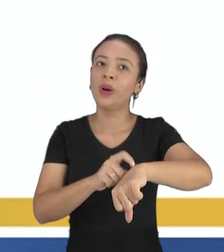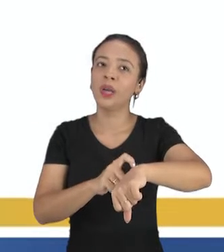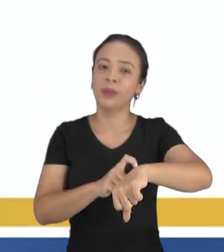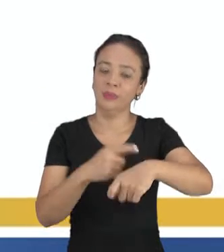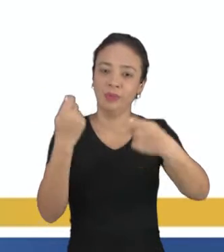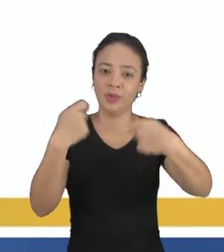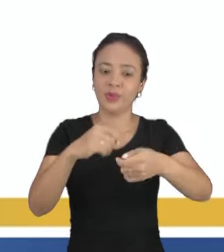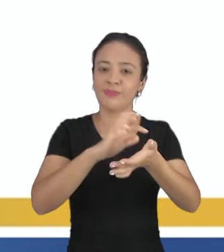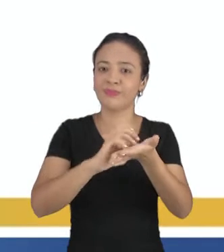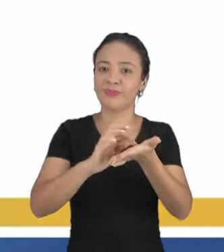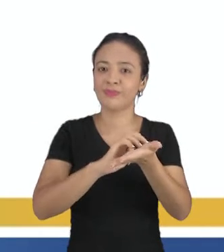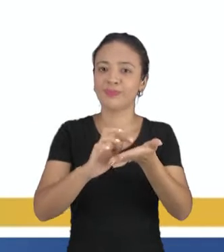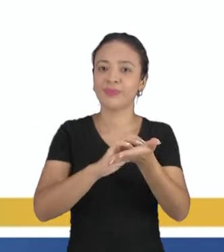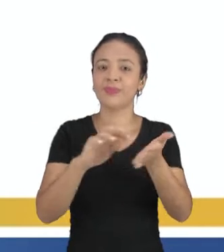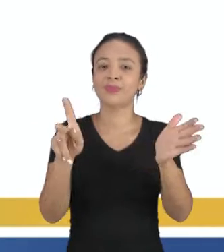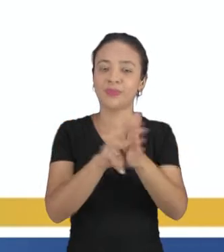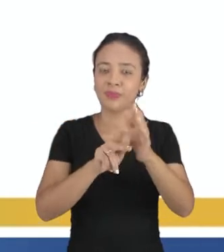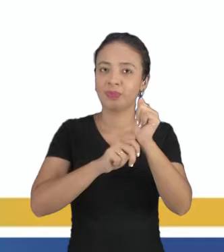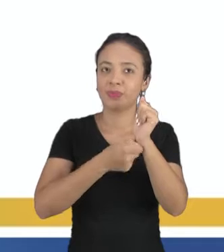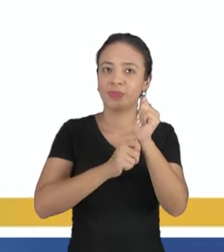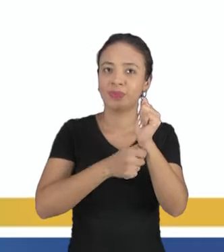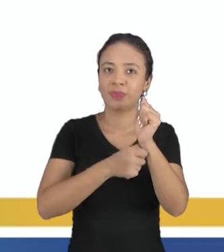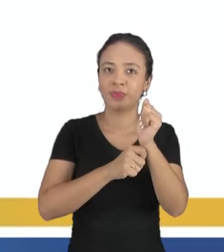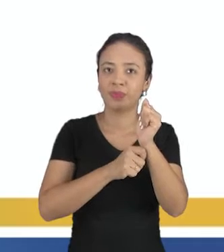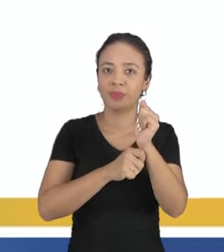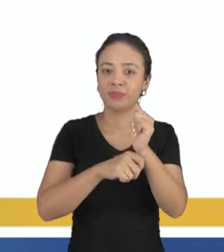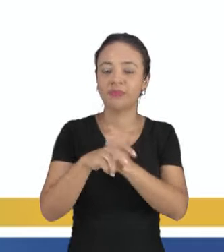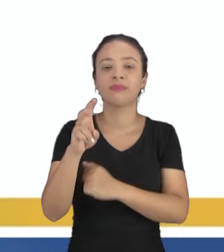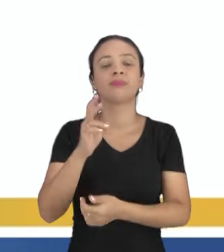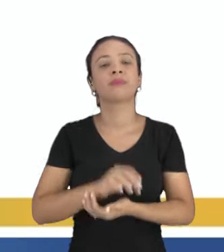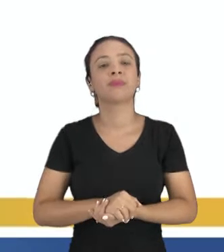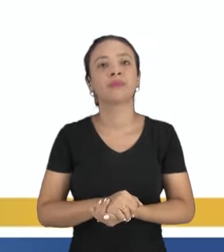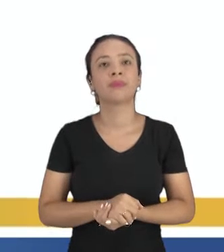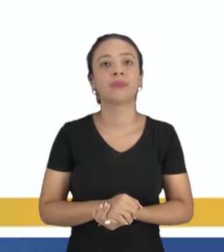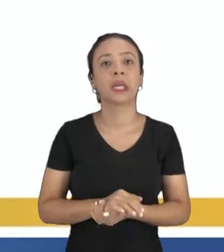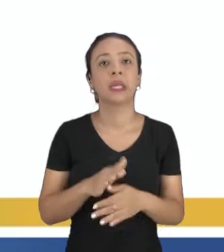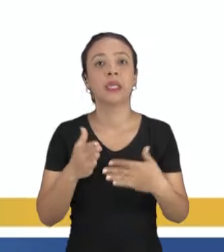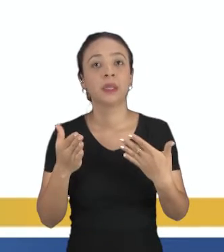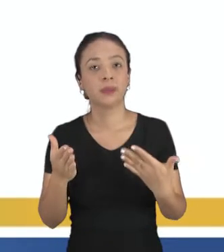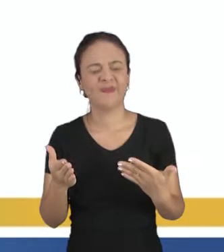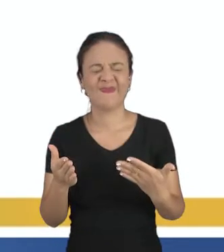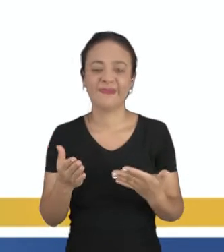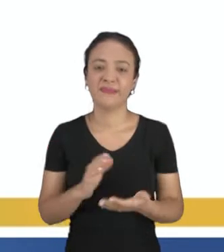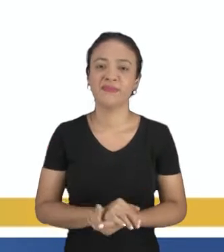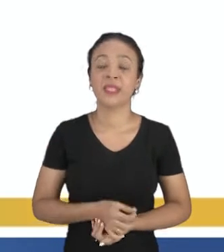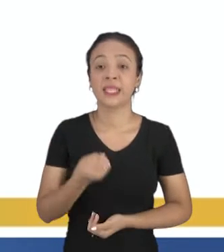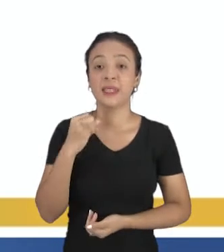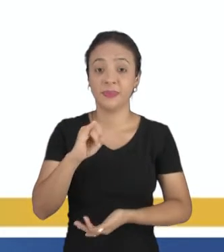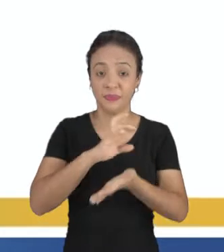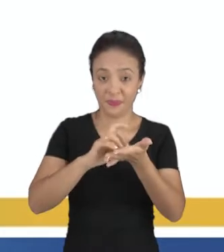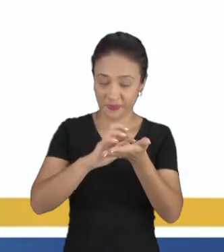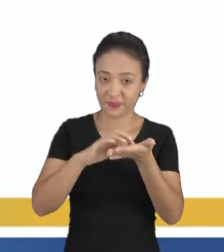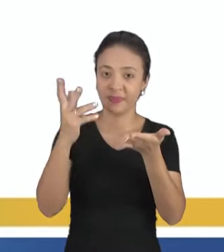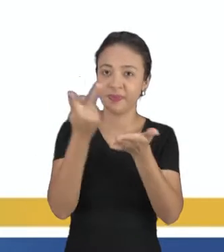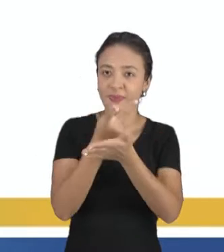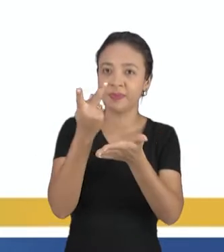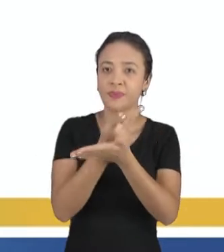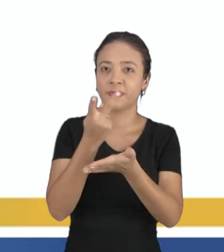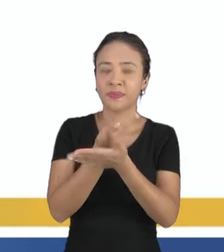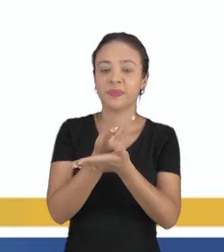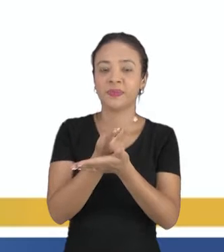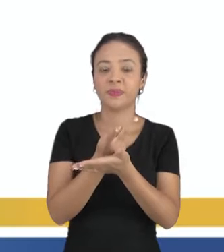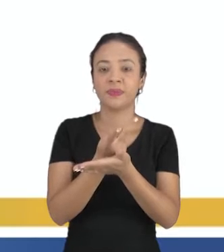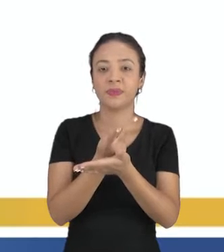a digitação do código secreto a cada alternativa. Nos casos da digitação